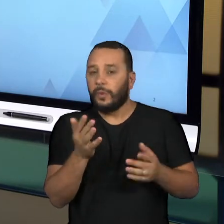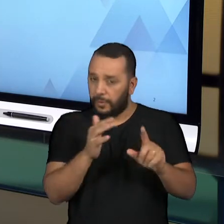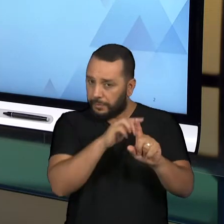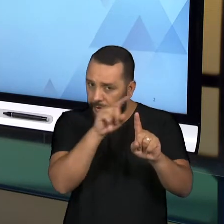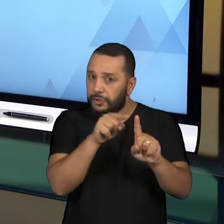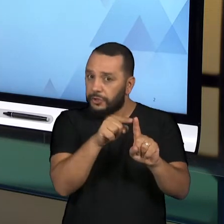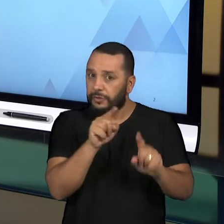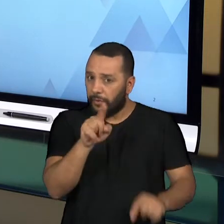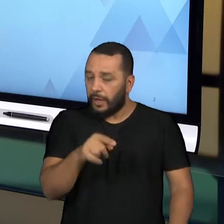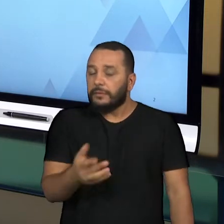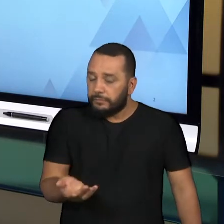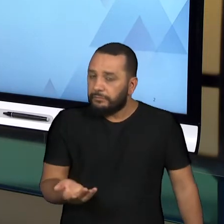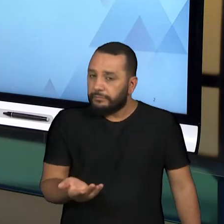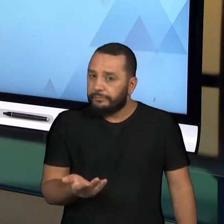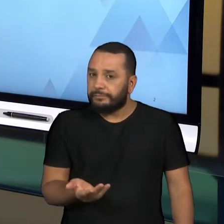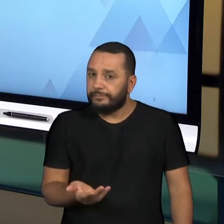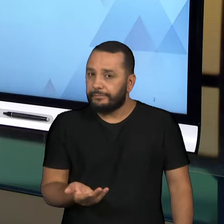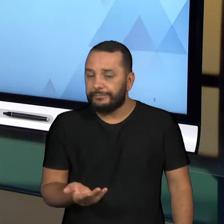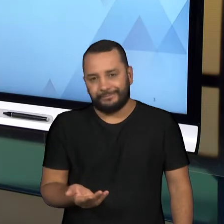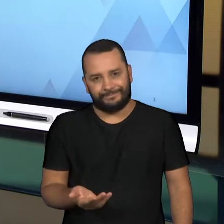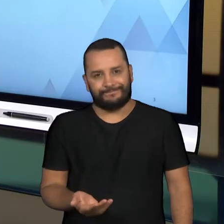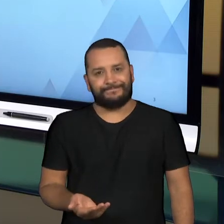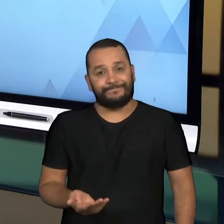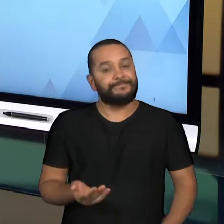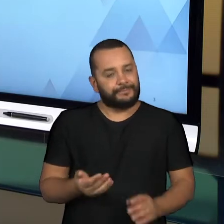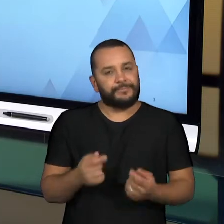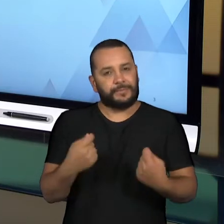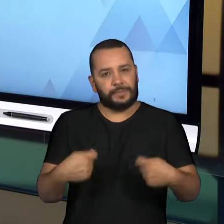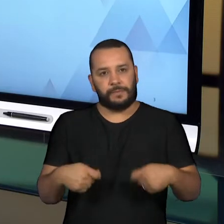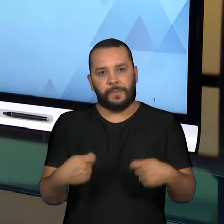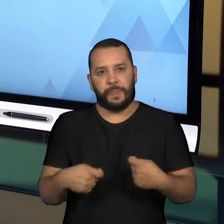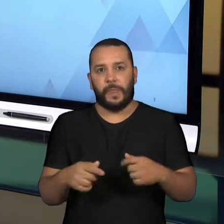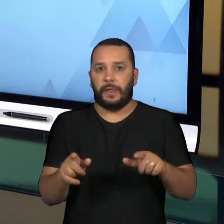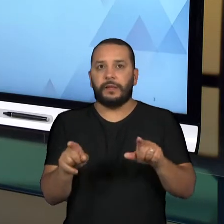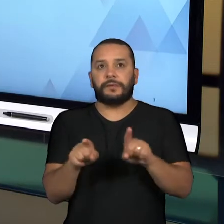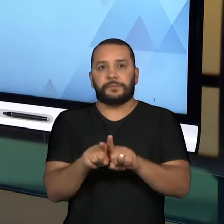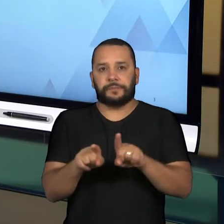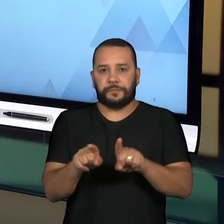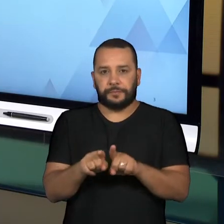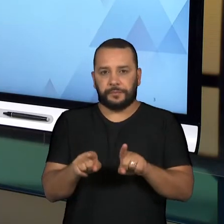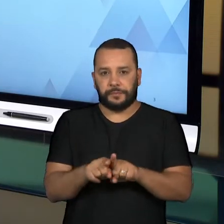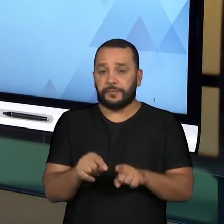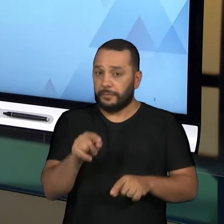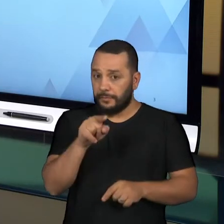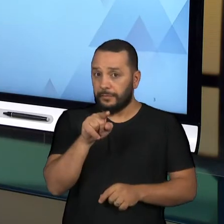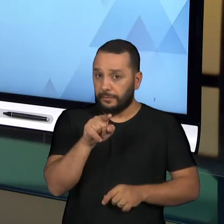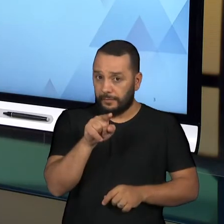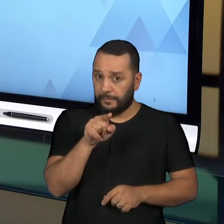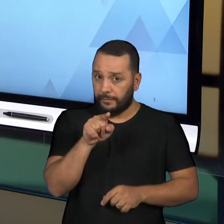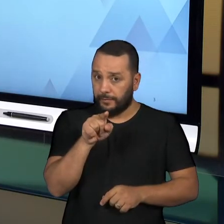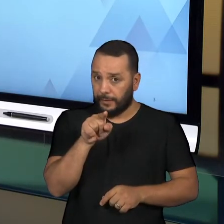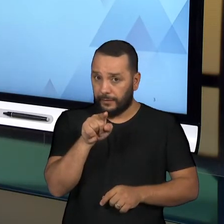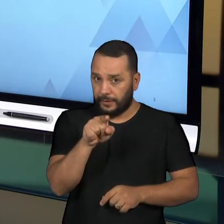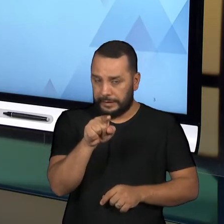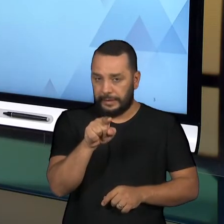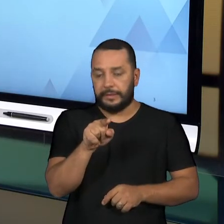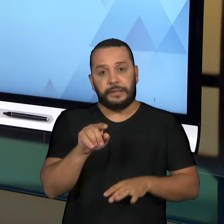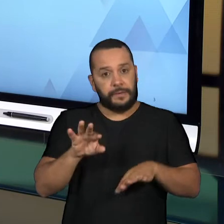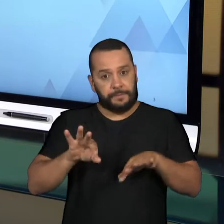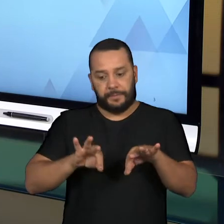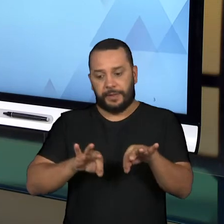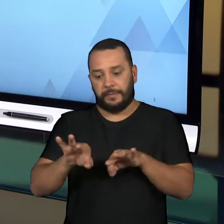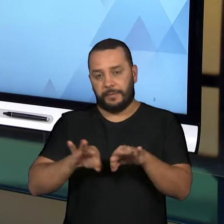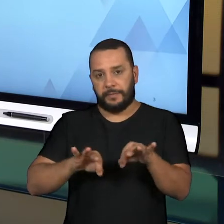para aprendizagem ela é maior né e como vocês terão que preparar